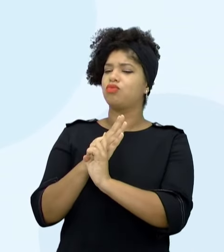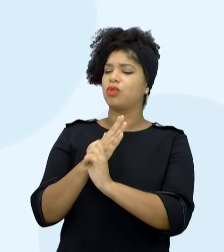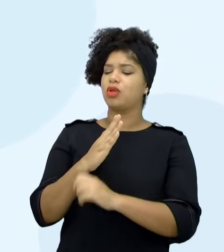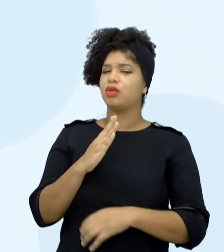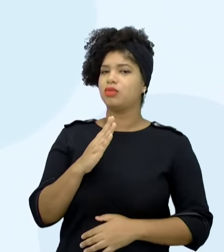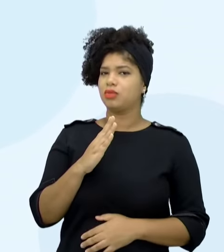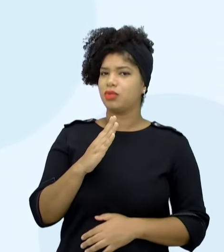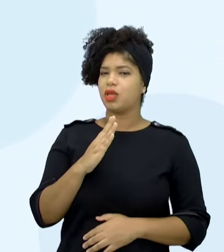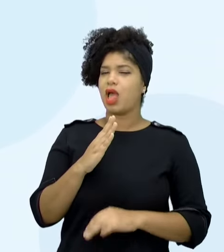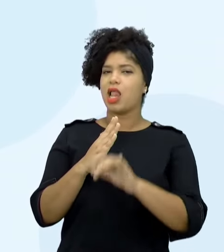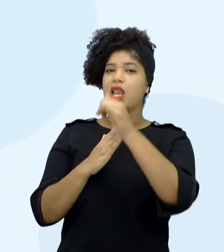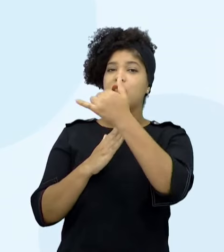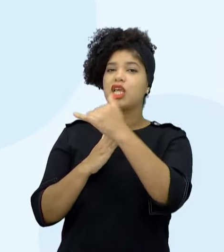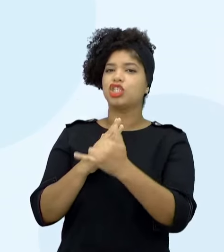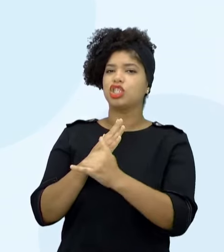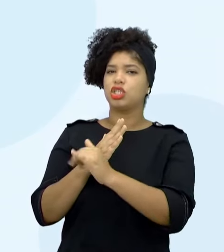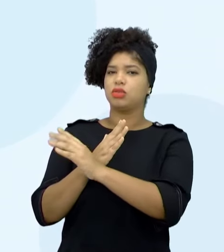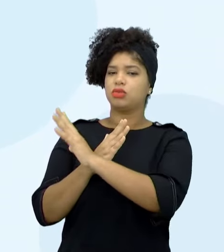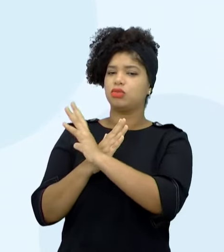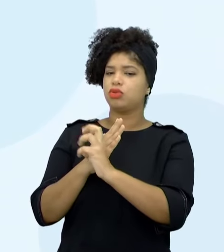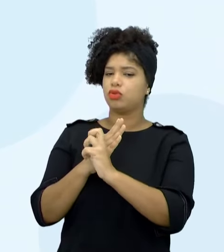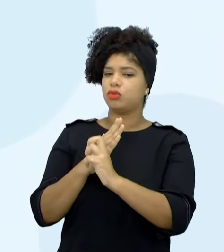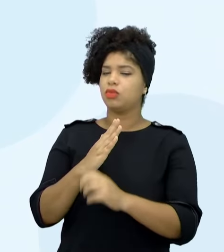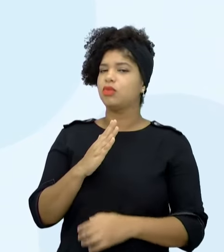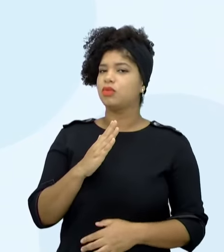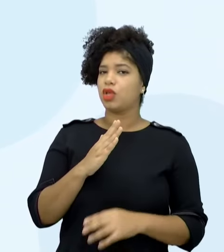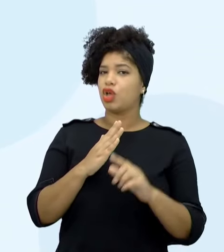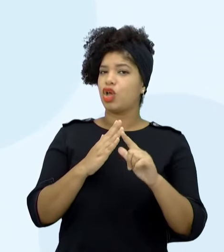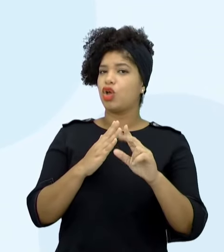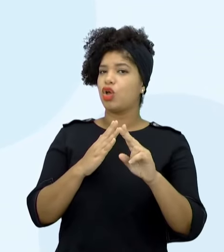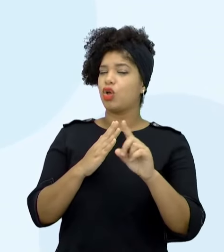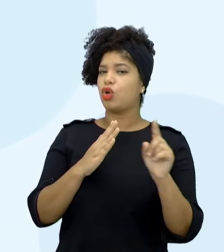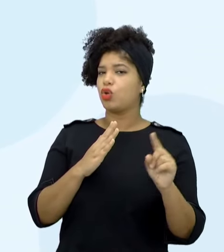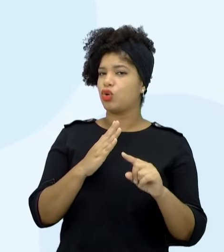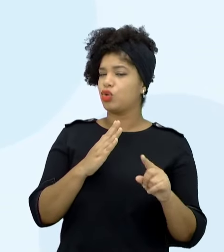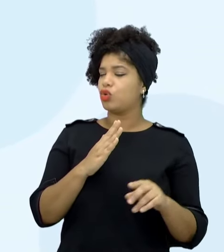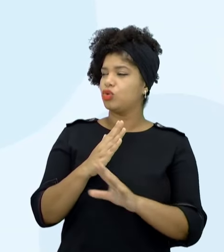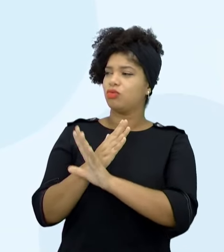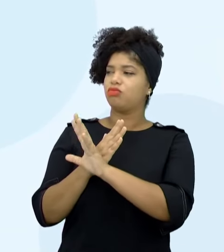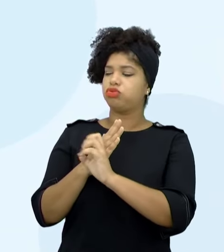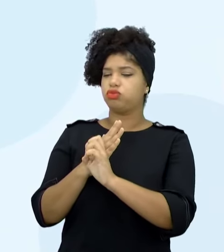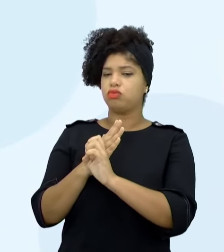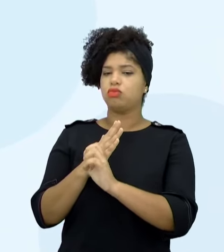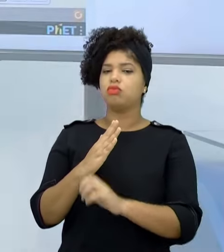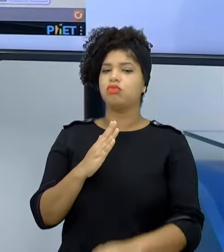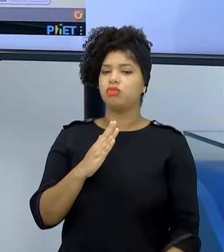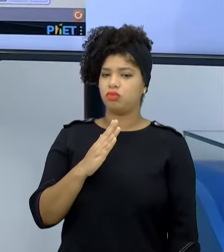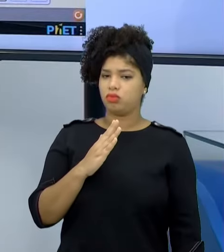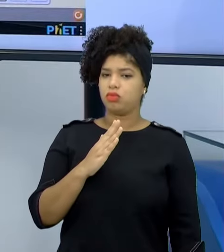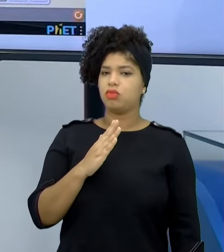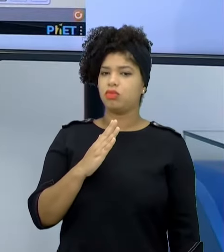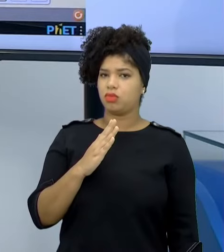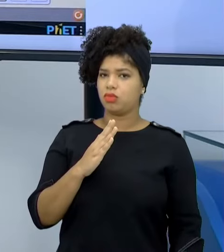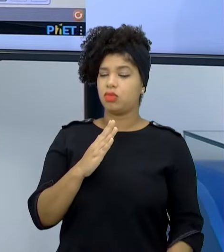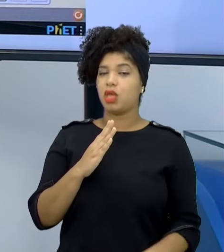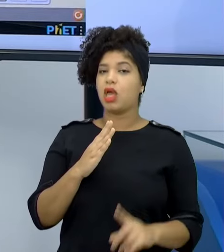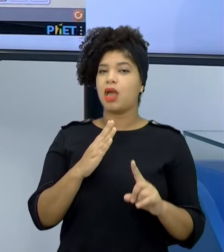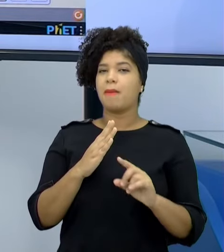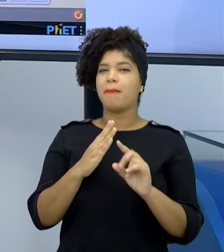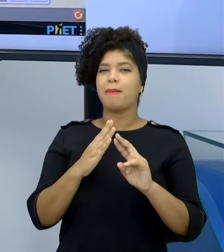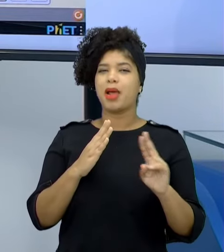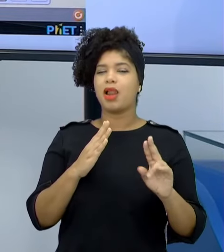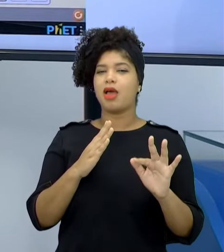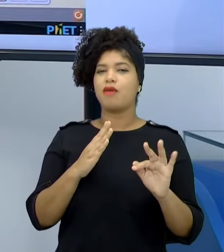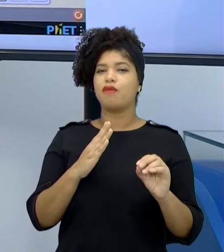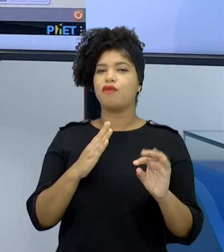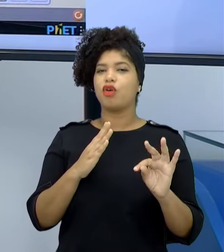pela luz, a gente vai entrar um pouquinho mais no detalhe depois, é um fóton. Então, aqui eu tenho, junto com o